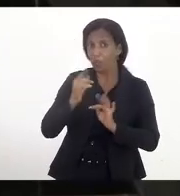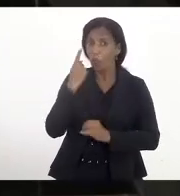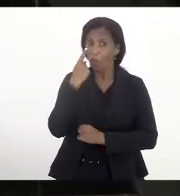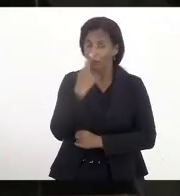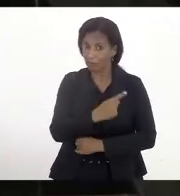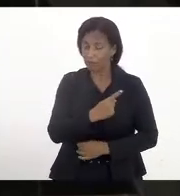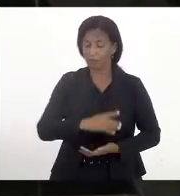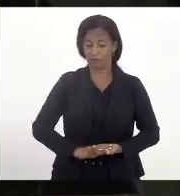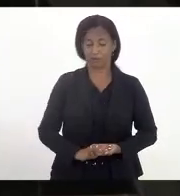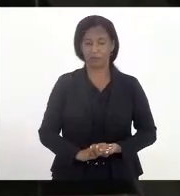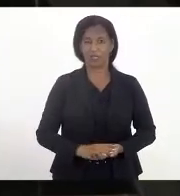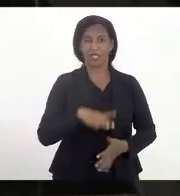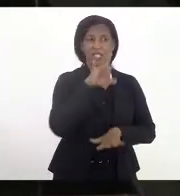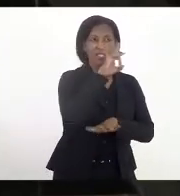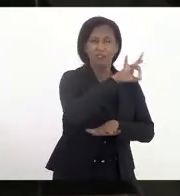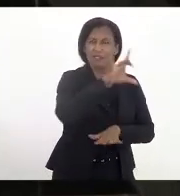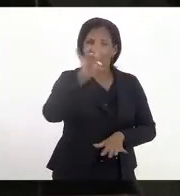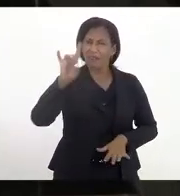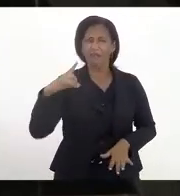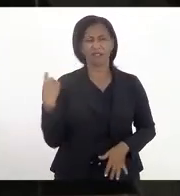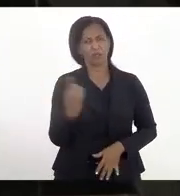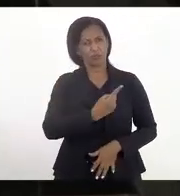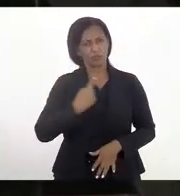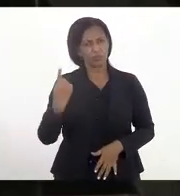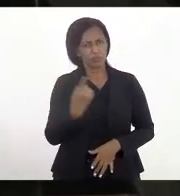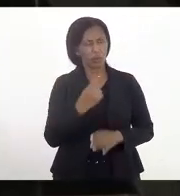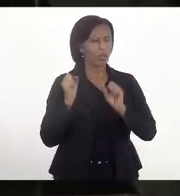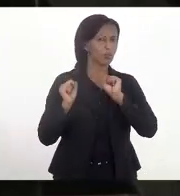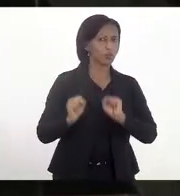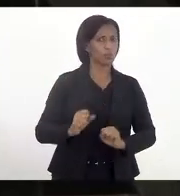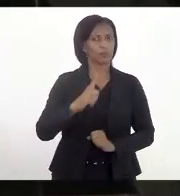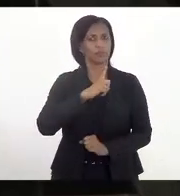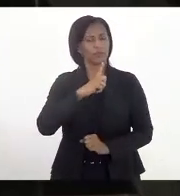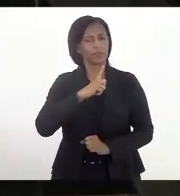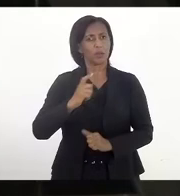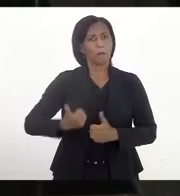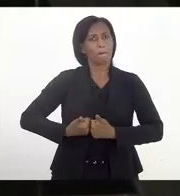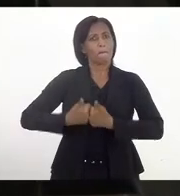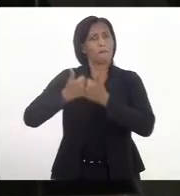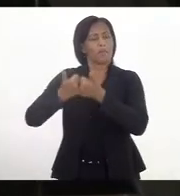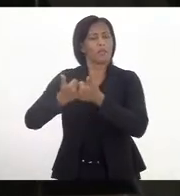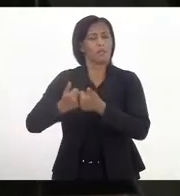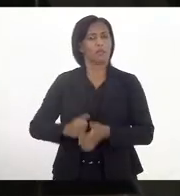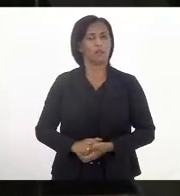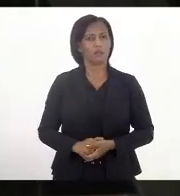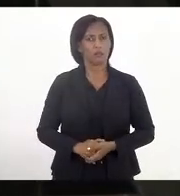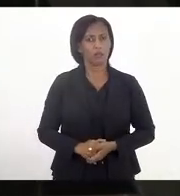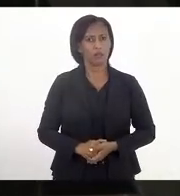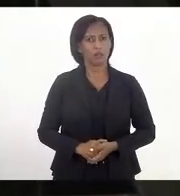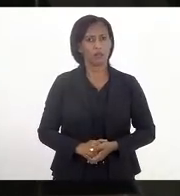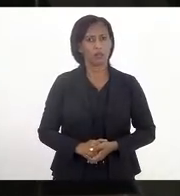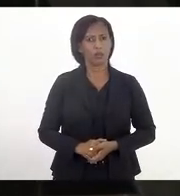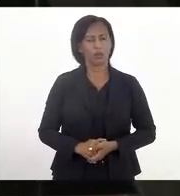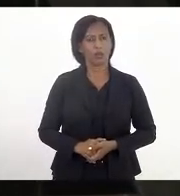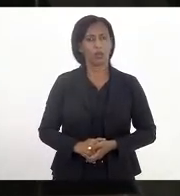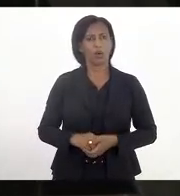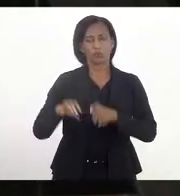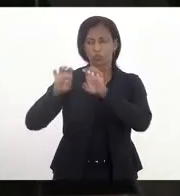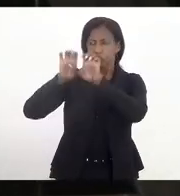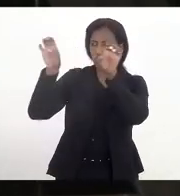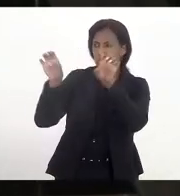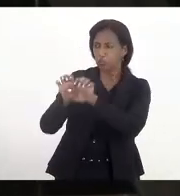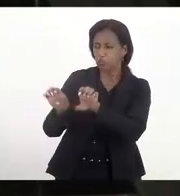melhorando e que cada um de nós possa dar o melhor com as suas estruturas